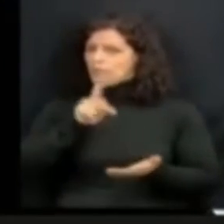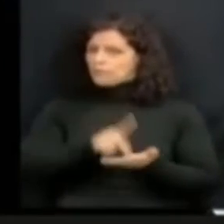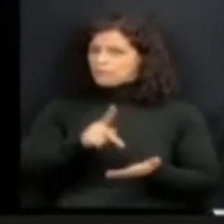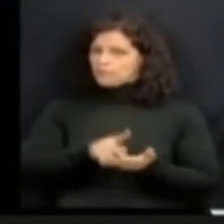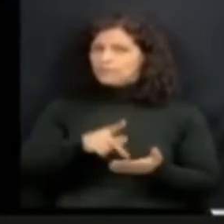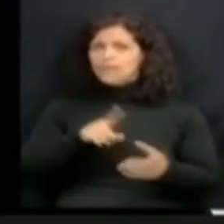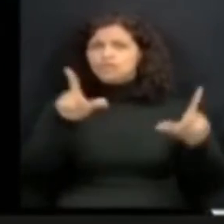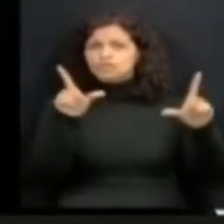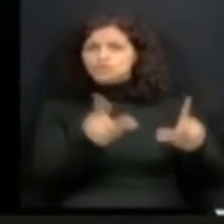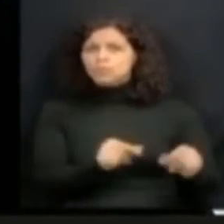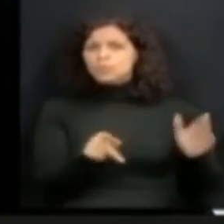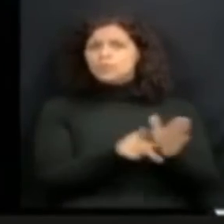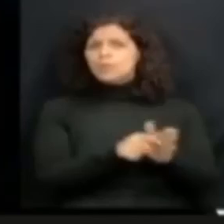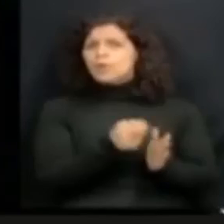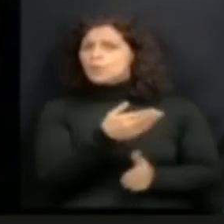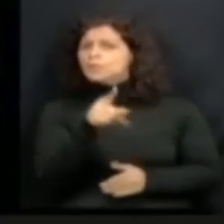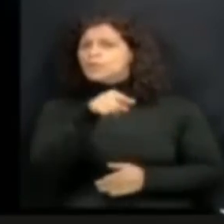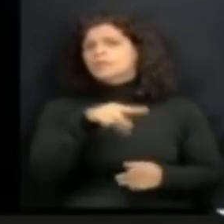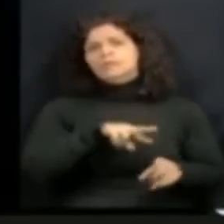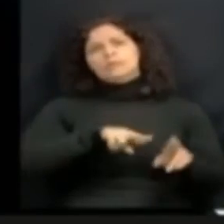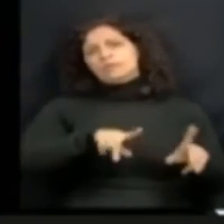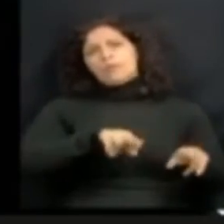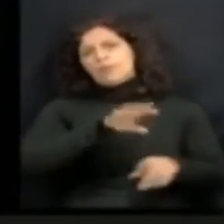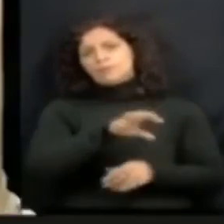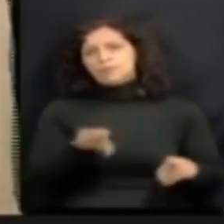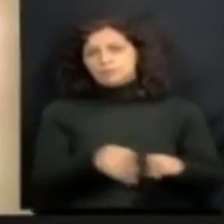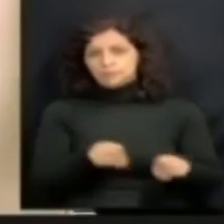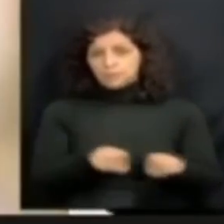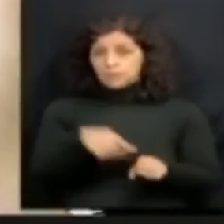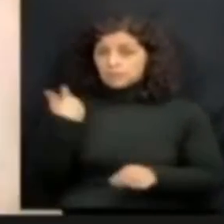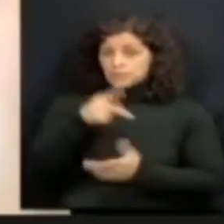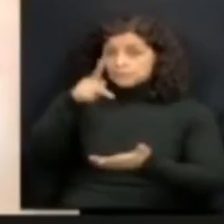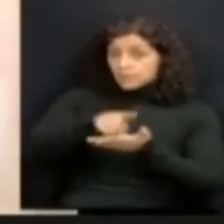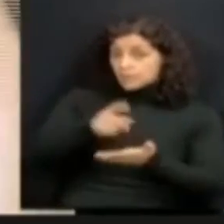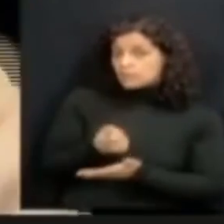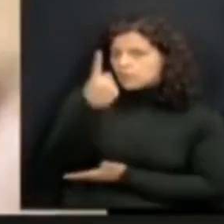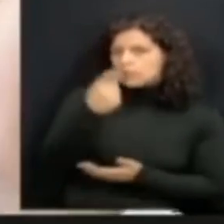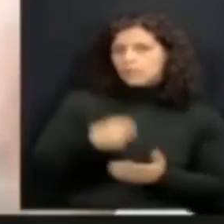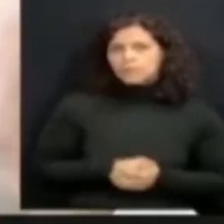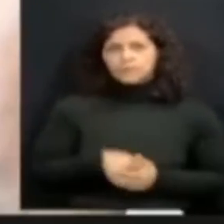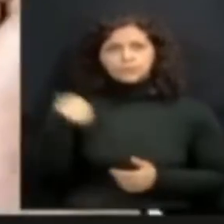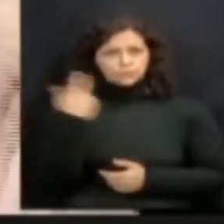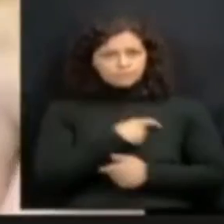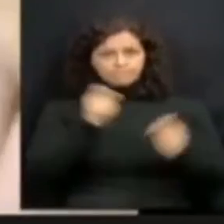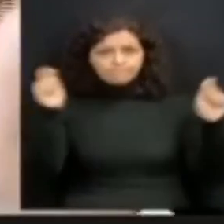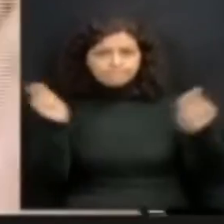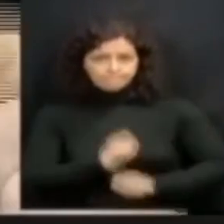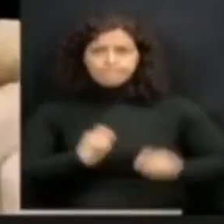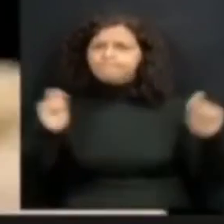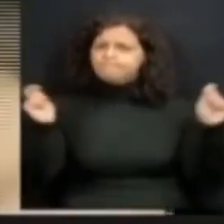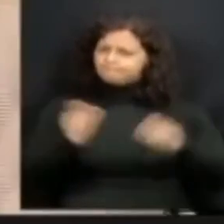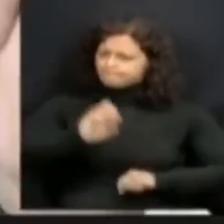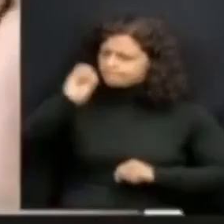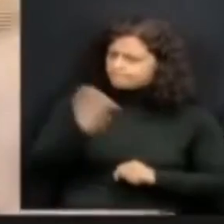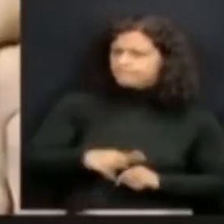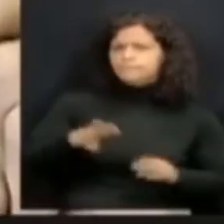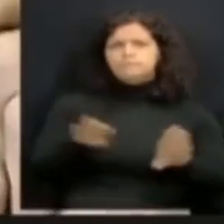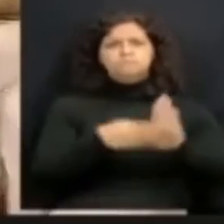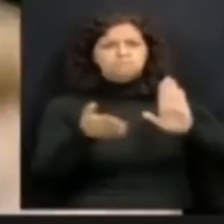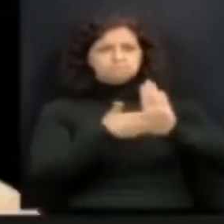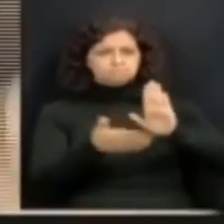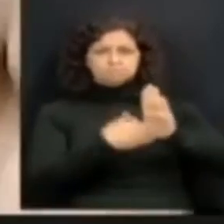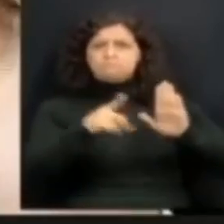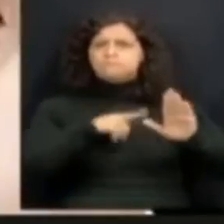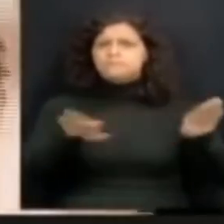uma diminuição de coisas que também não são. A realidade é uma só. Tem condições totais,